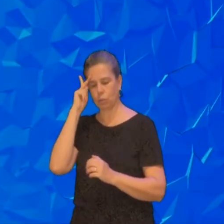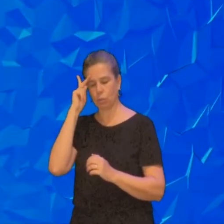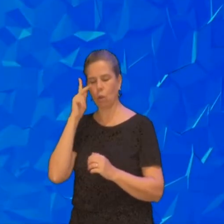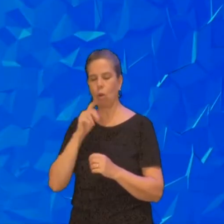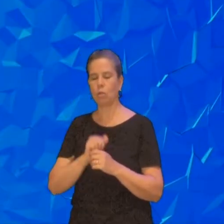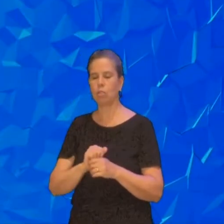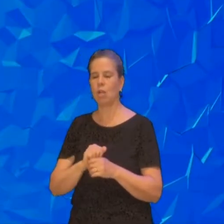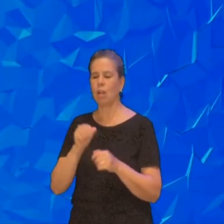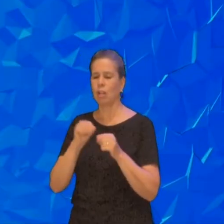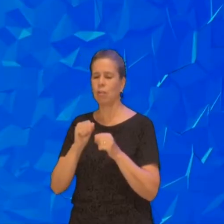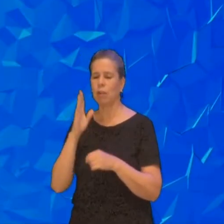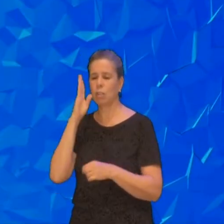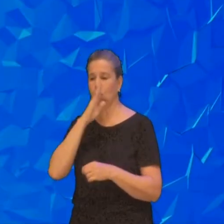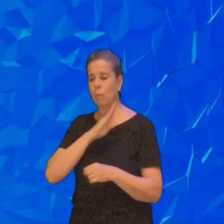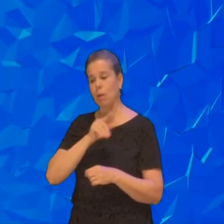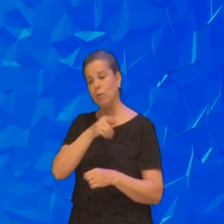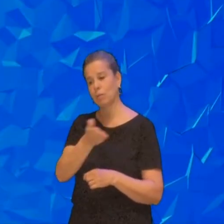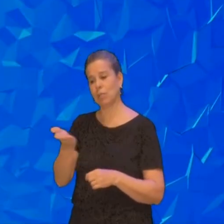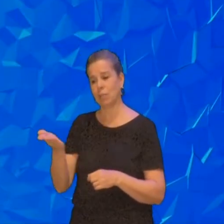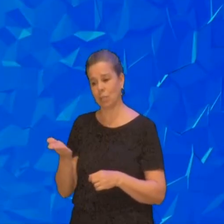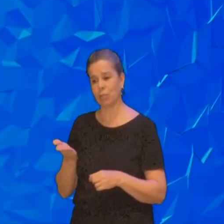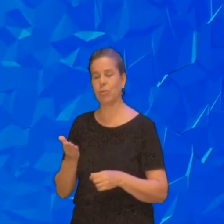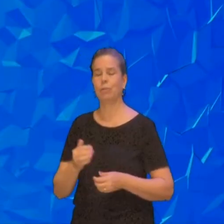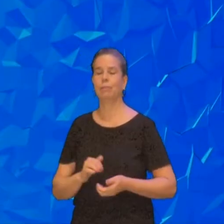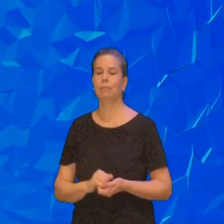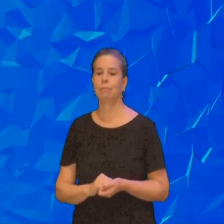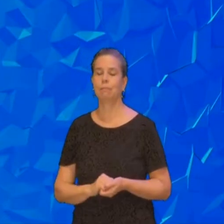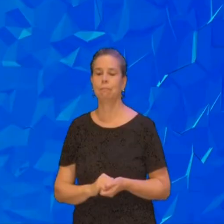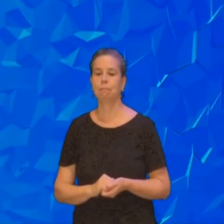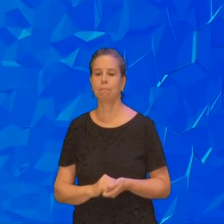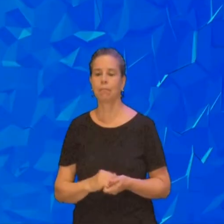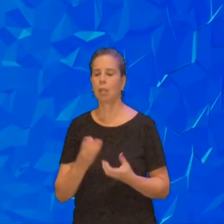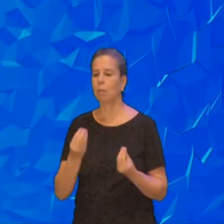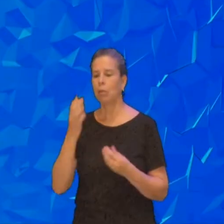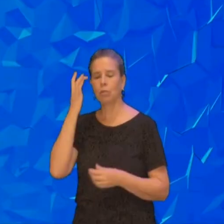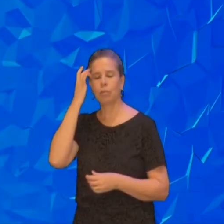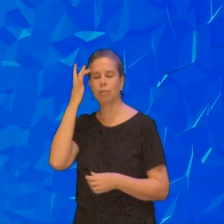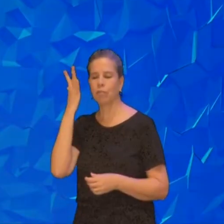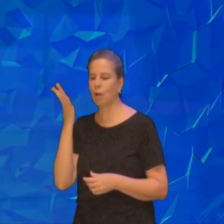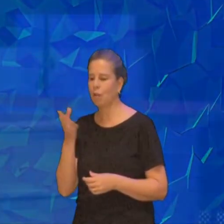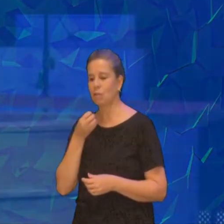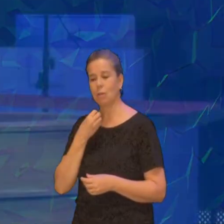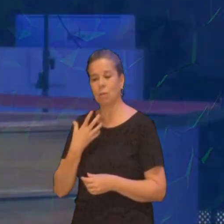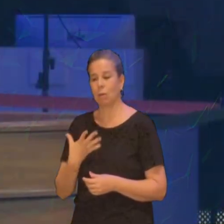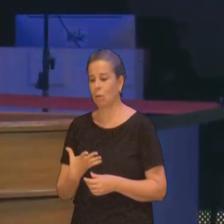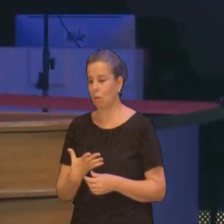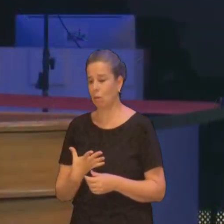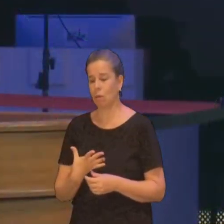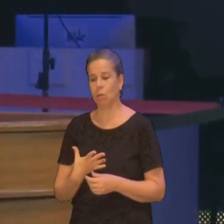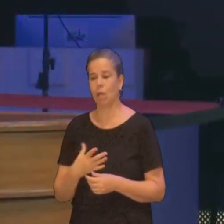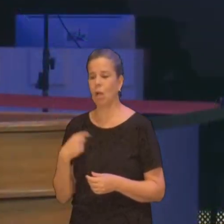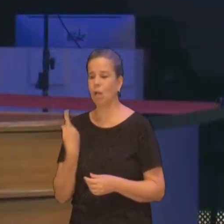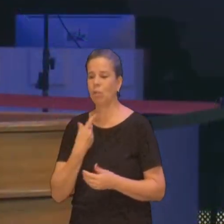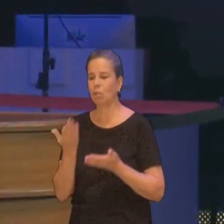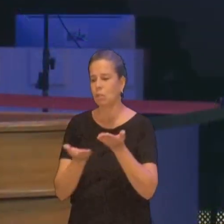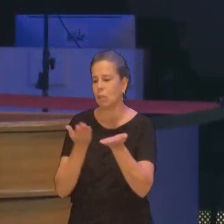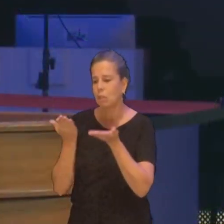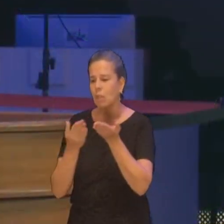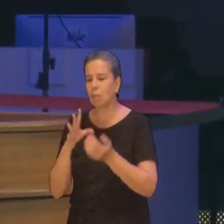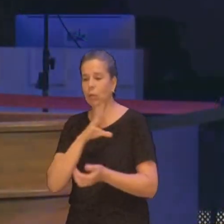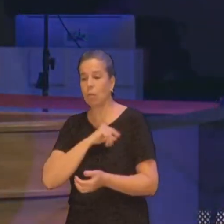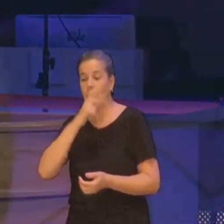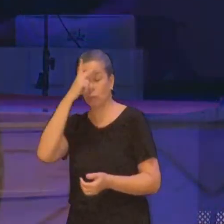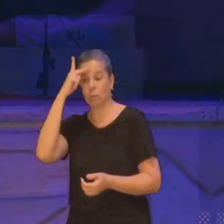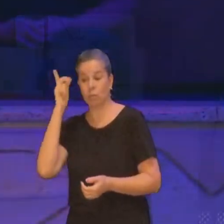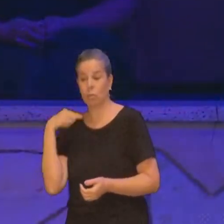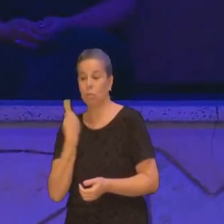que maltratam vocês. É muito fácil e confortável, meus irmãos, nós tratarmos com amor as pessoas que